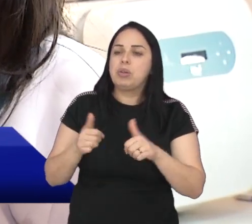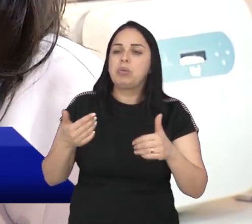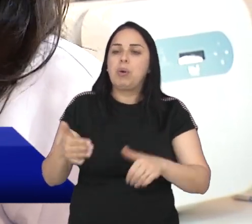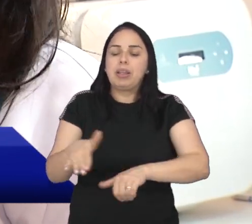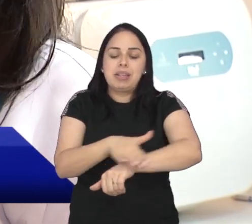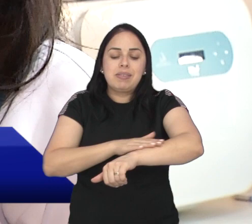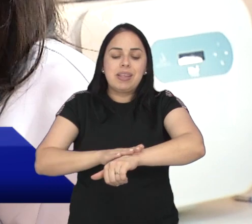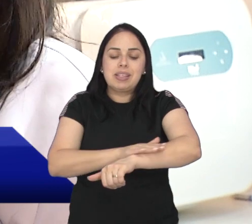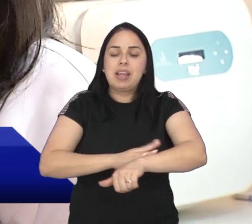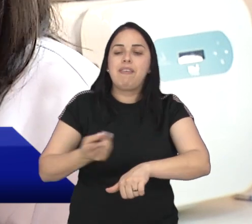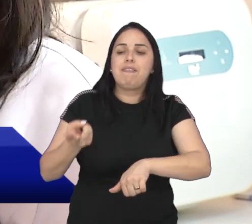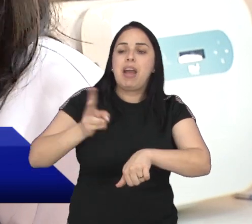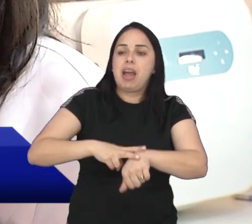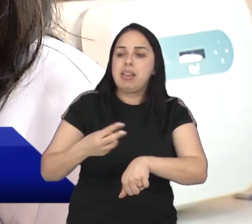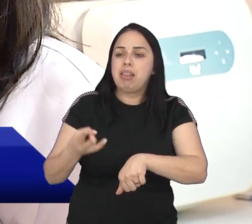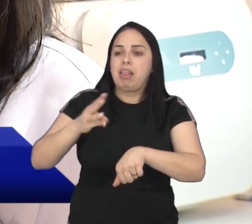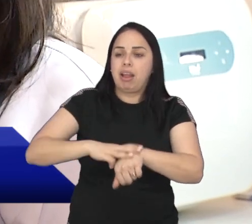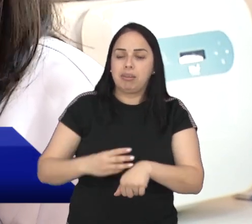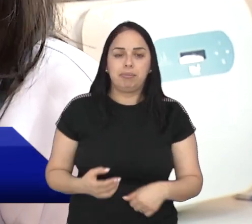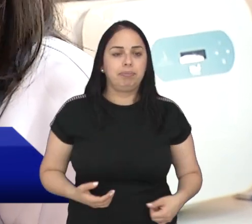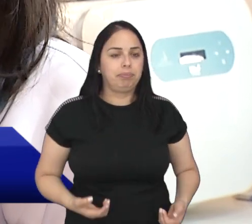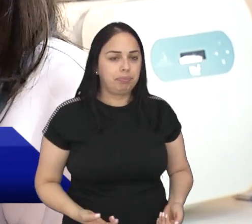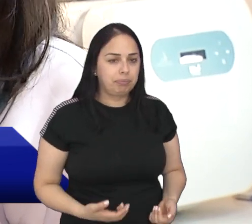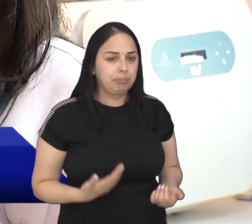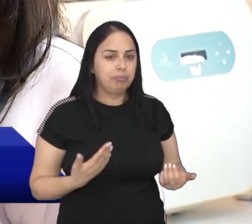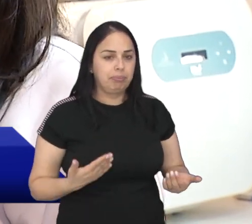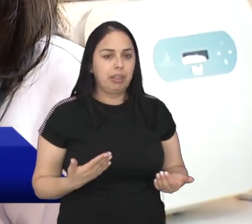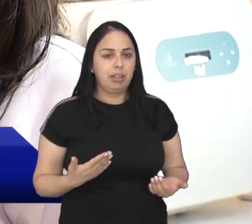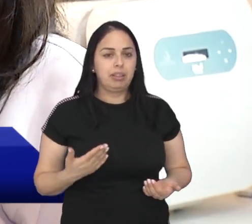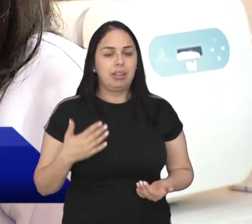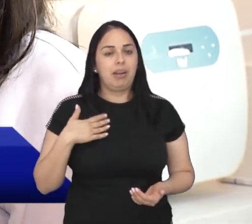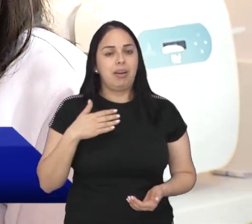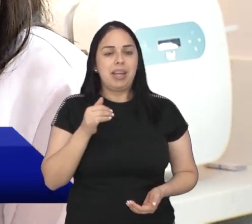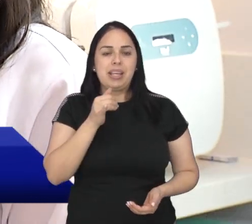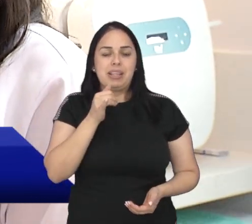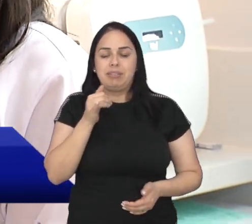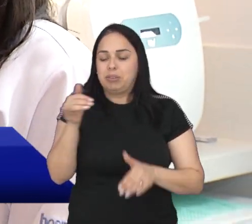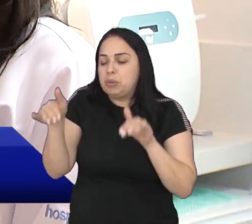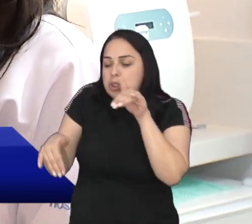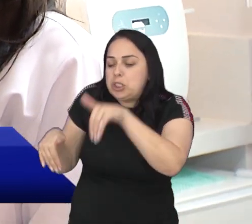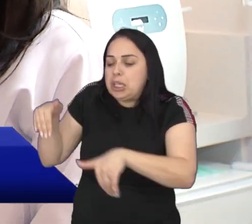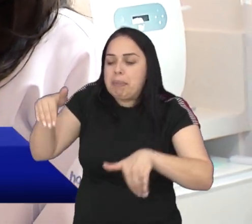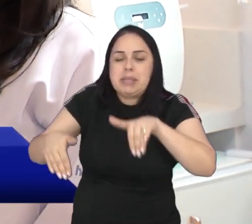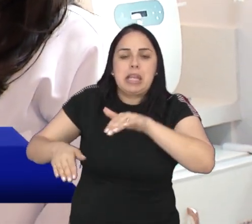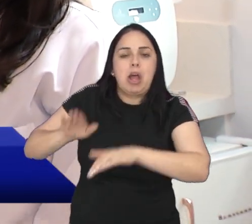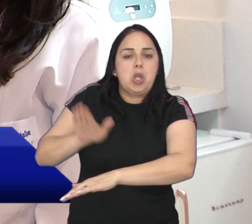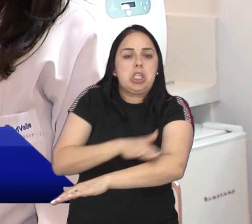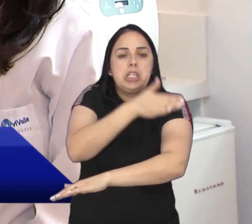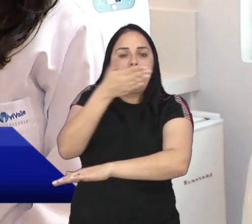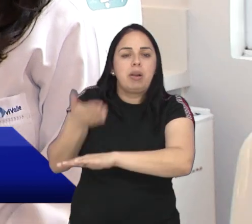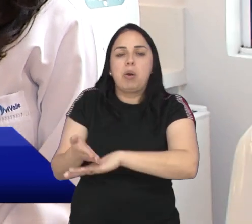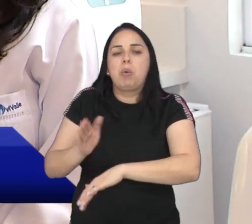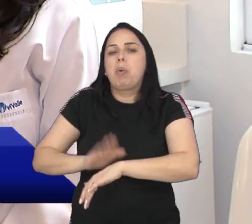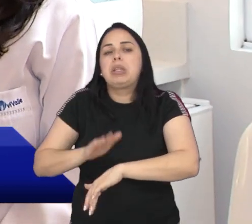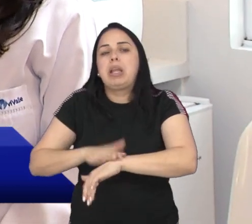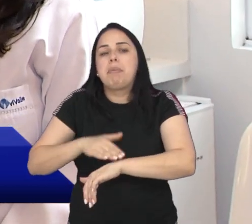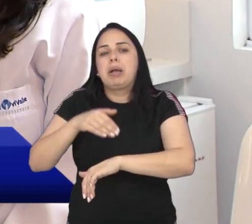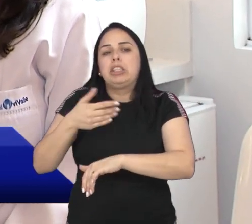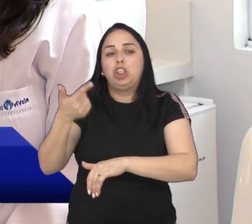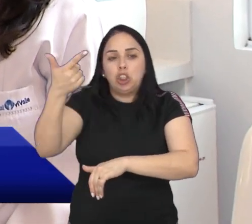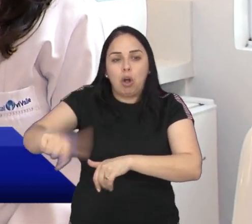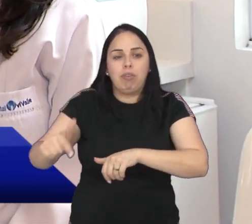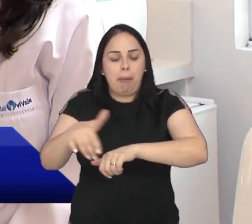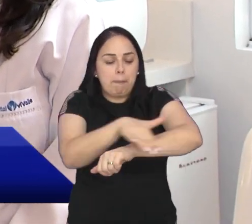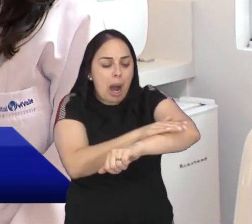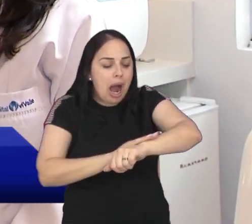mudar é a frequência de aplicação do seu filtro, né? Quando a gente decide passar o dia na piscina, assim, como é que a gente sabe de quanto em